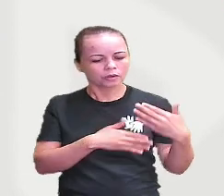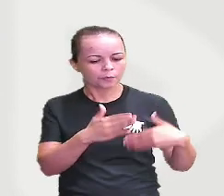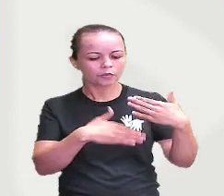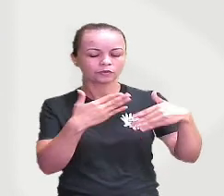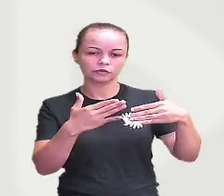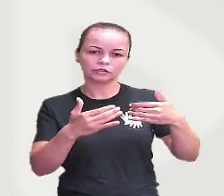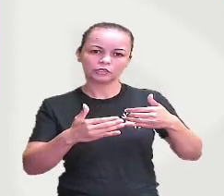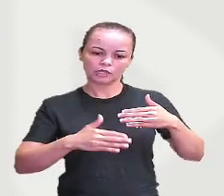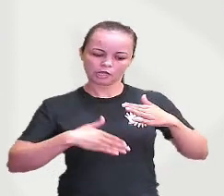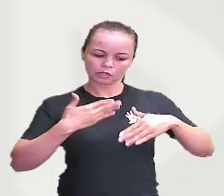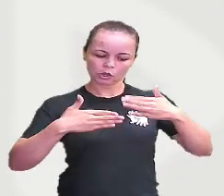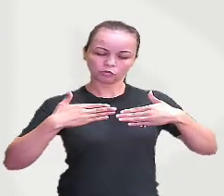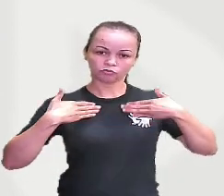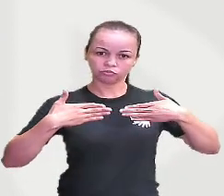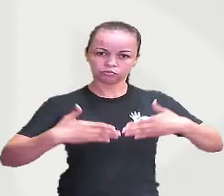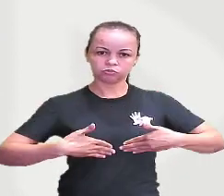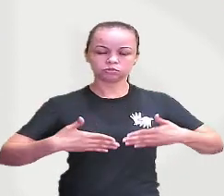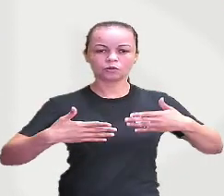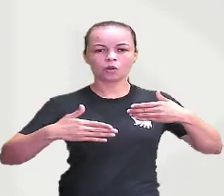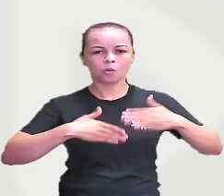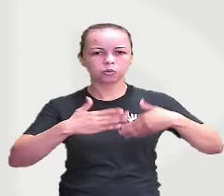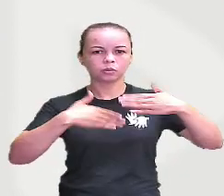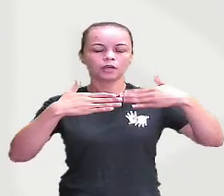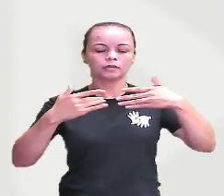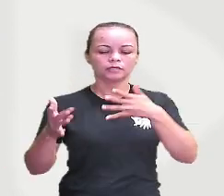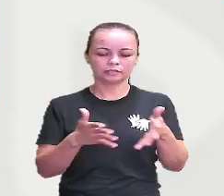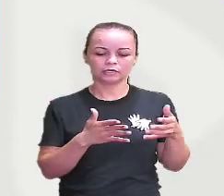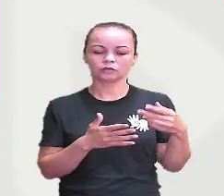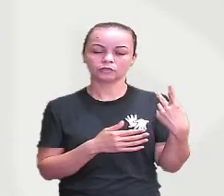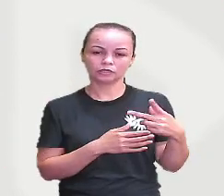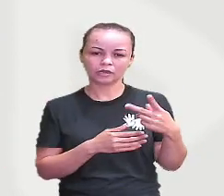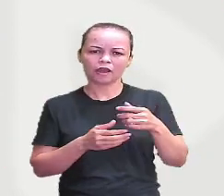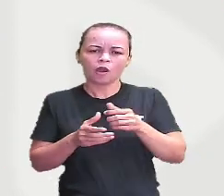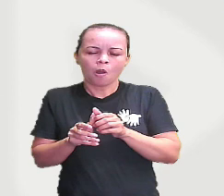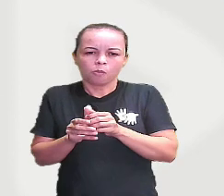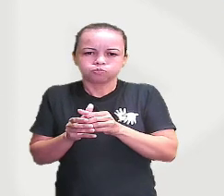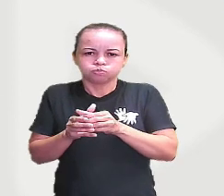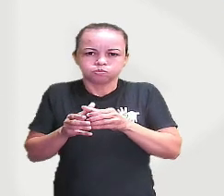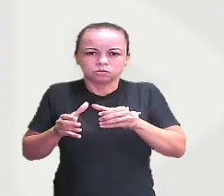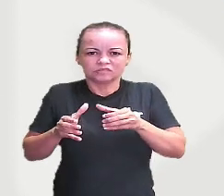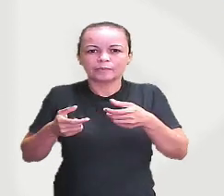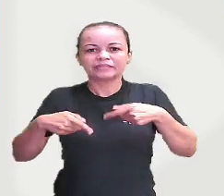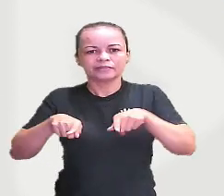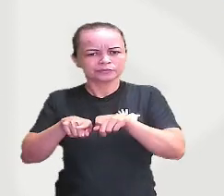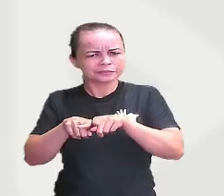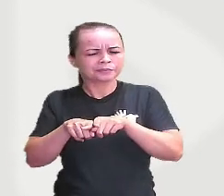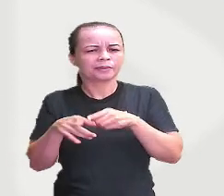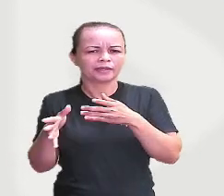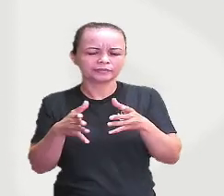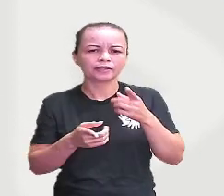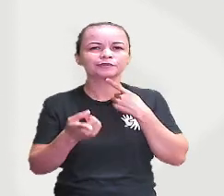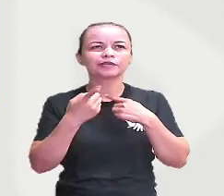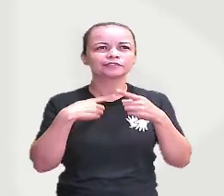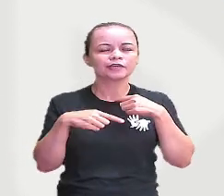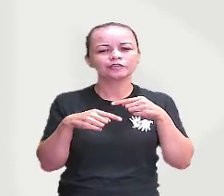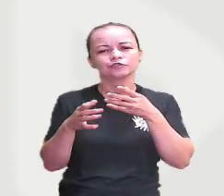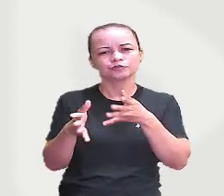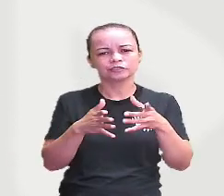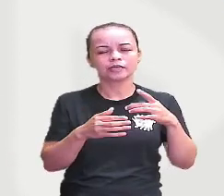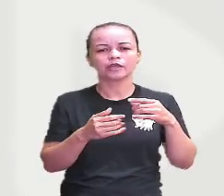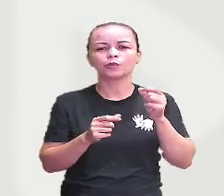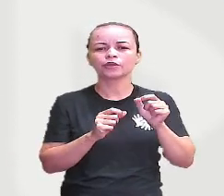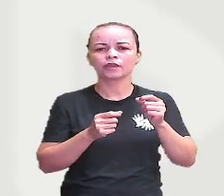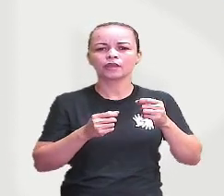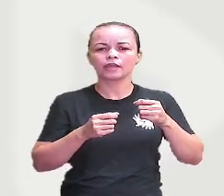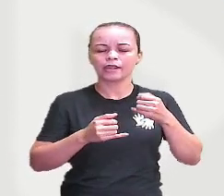produzir energia. Tanto a respiração celular quanto a fermentação tem a função, tem o desejo de formar energia.